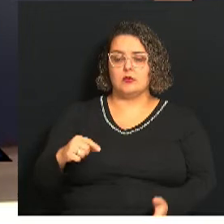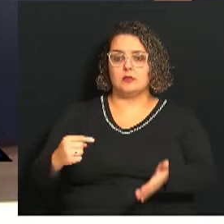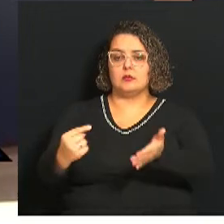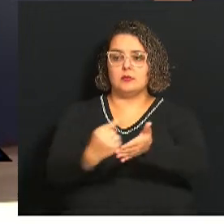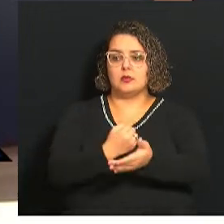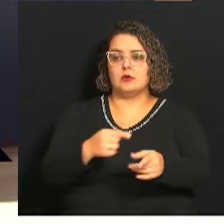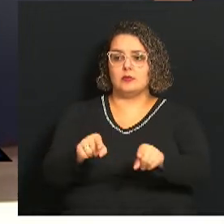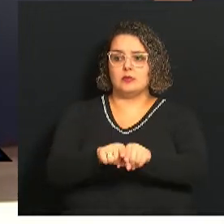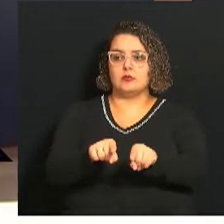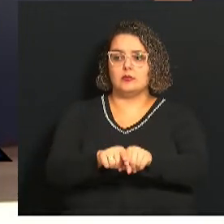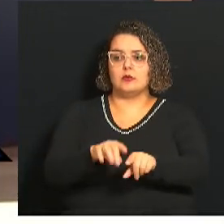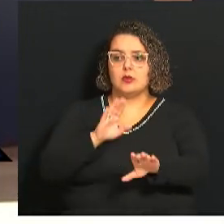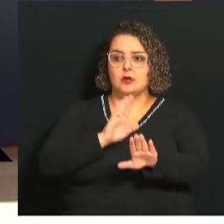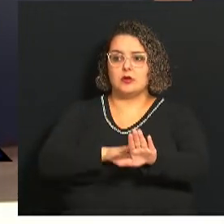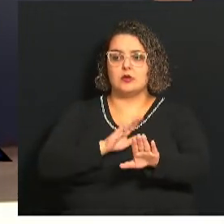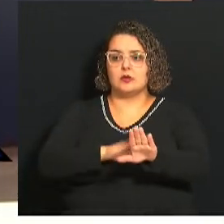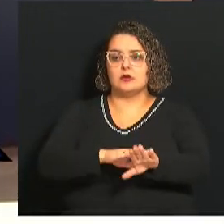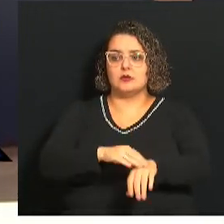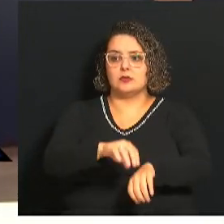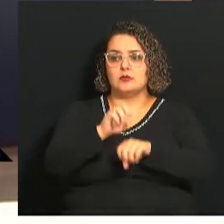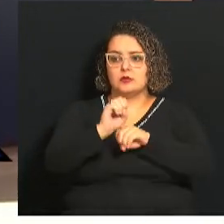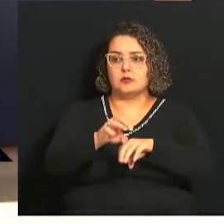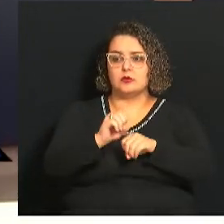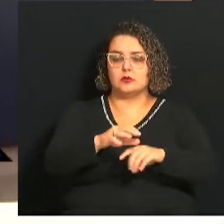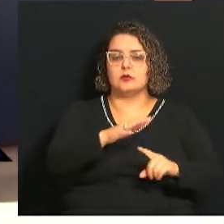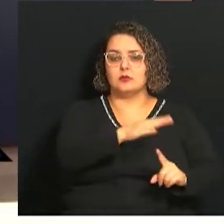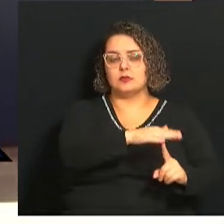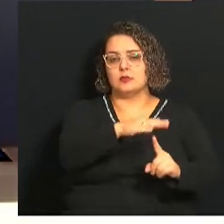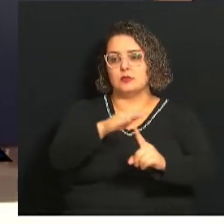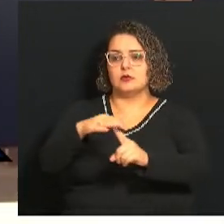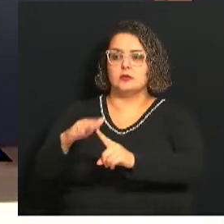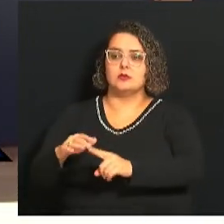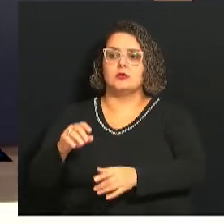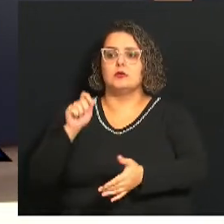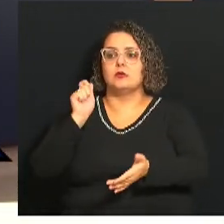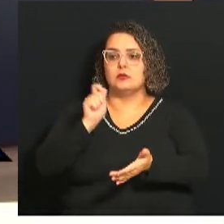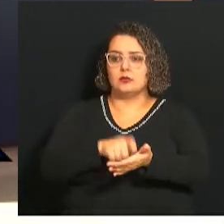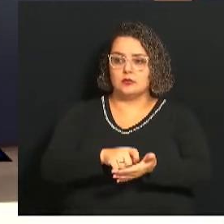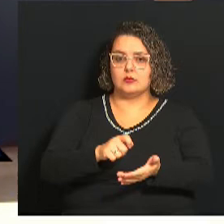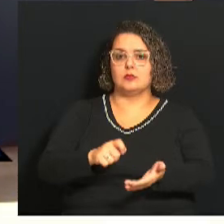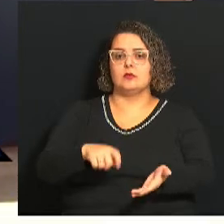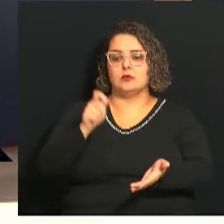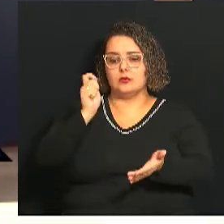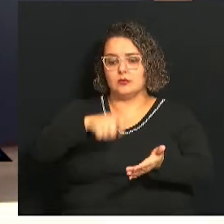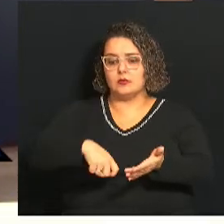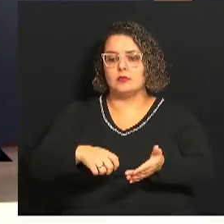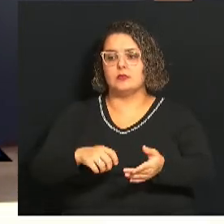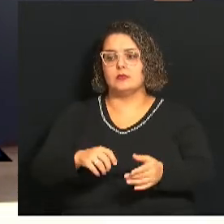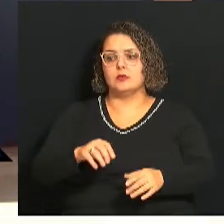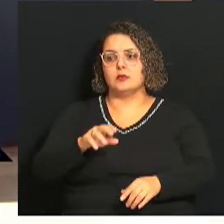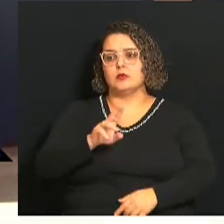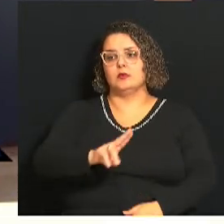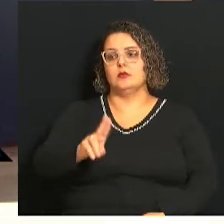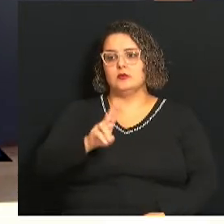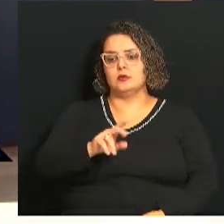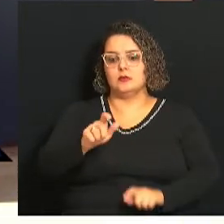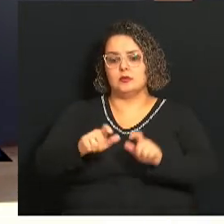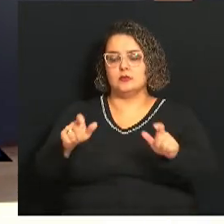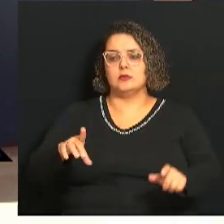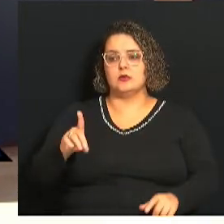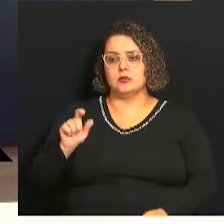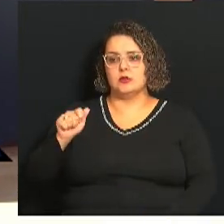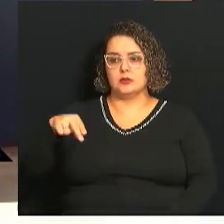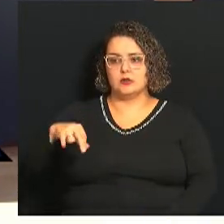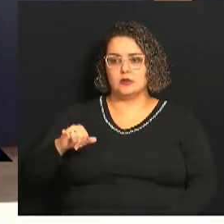de educação ambiental efetivamente são executadas com a população. E a Dani, na mesma